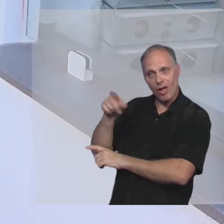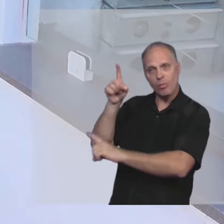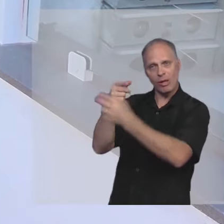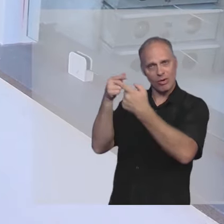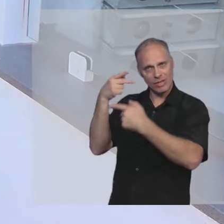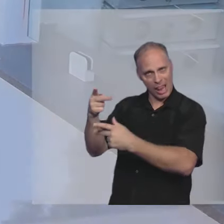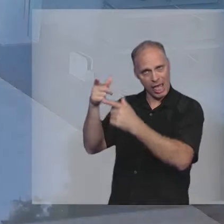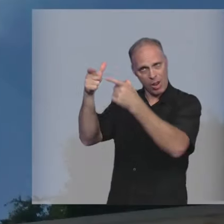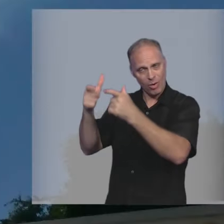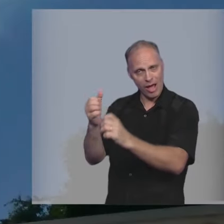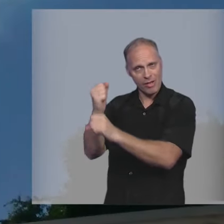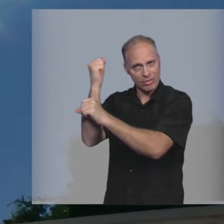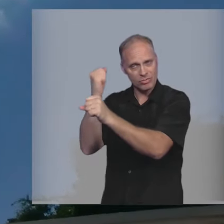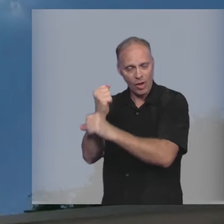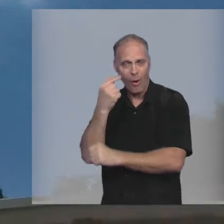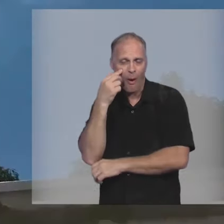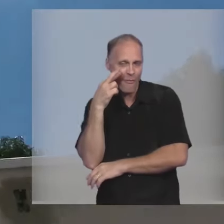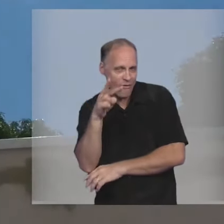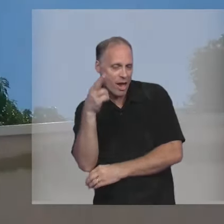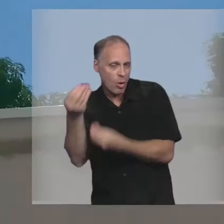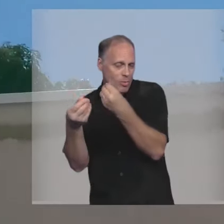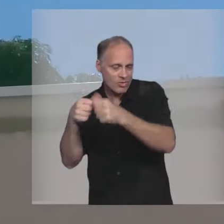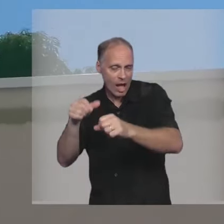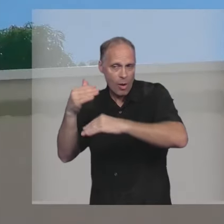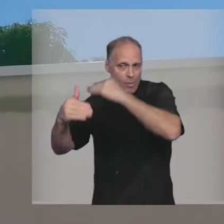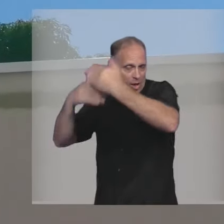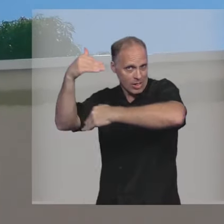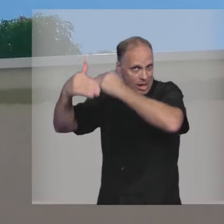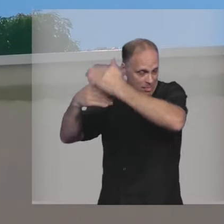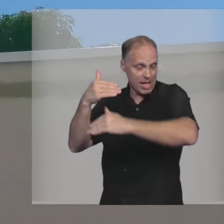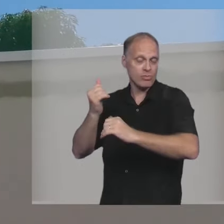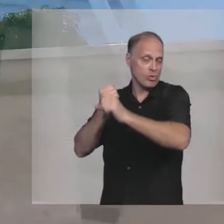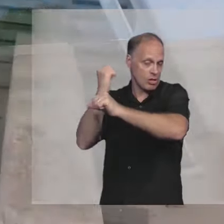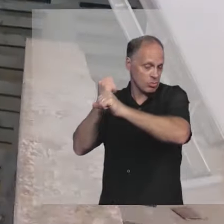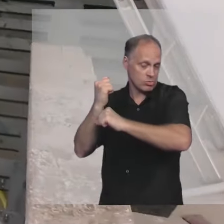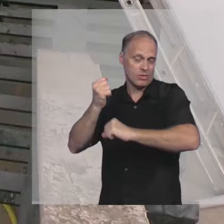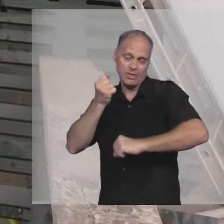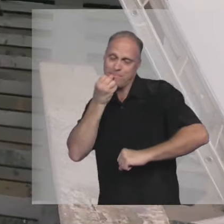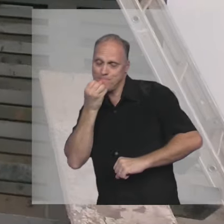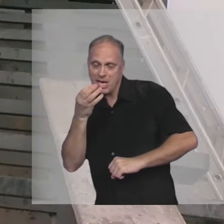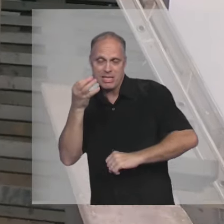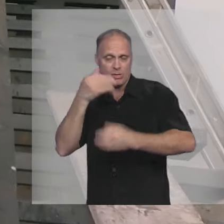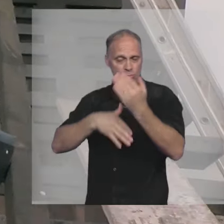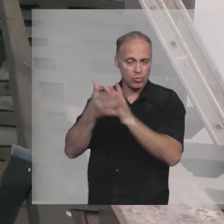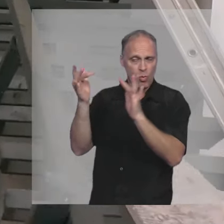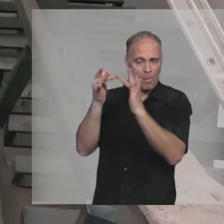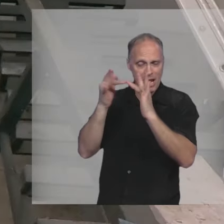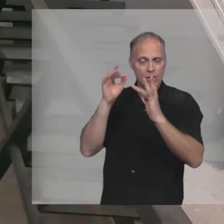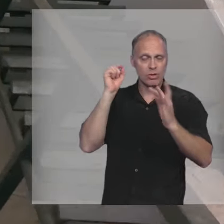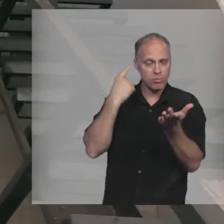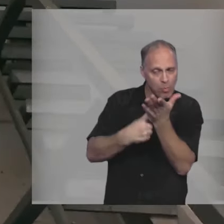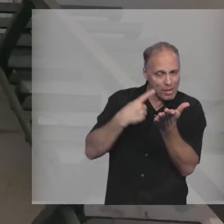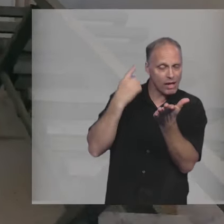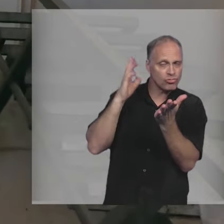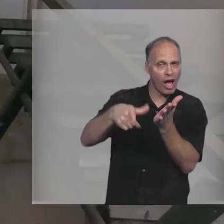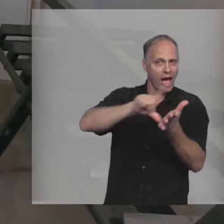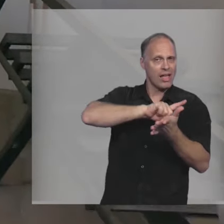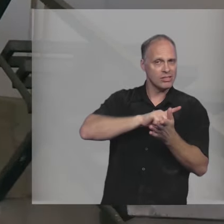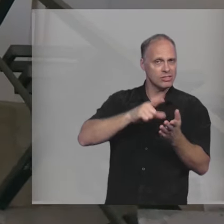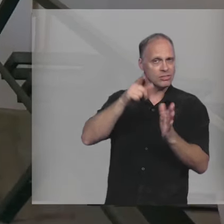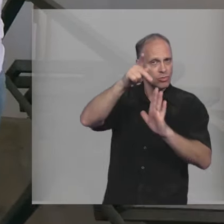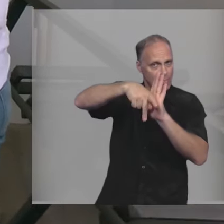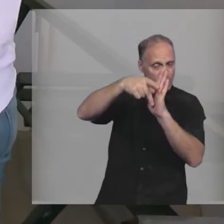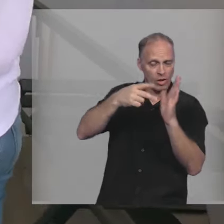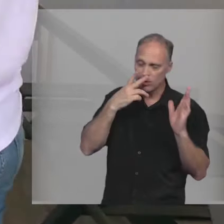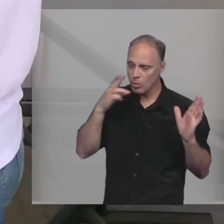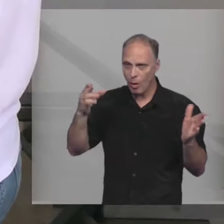alguma coisa, ou até ver como é que tá o andamento, para ver se está sendo feito tudo de acordo com o que foi combinado